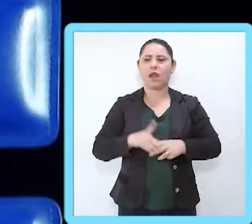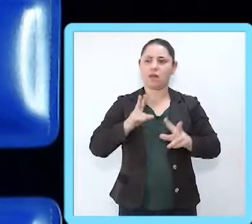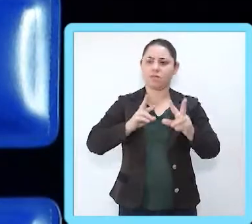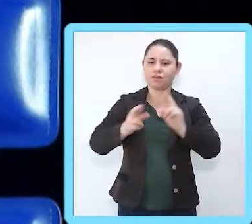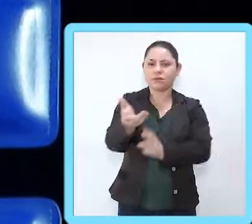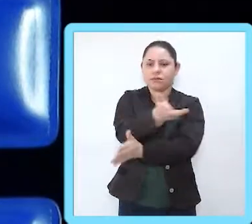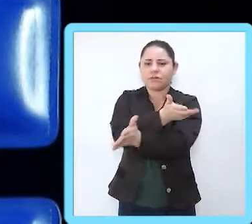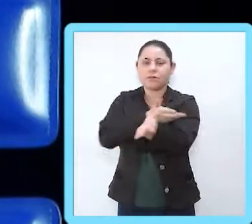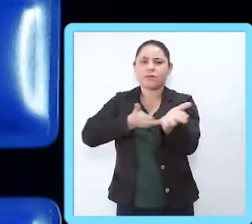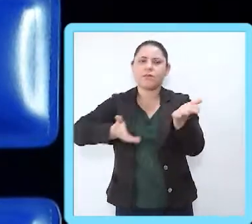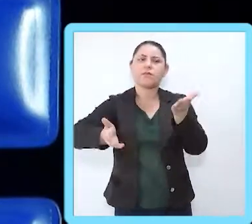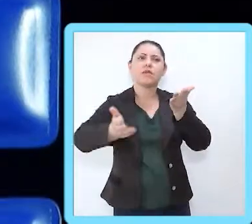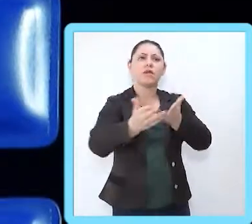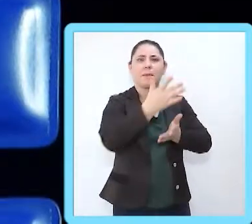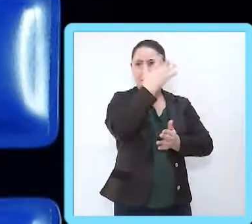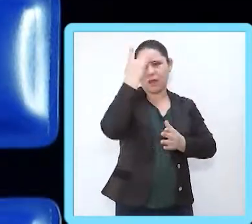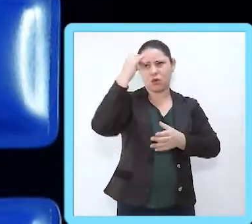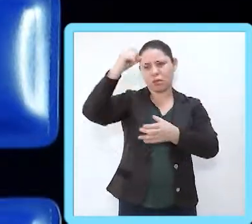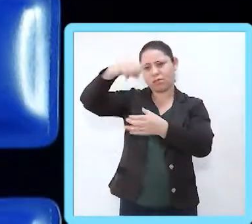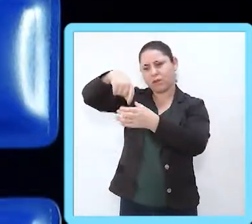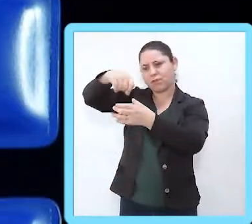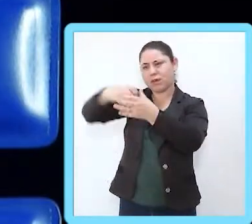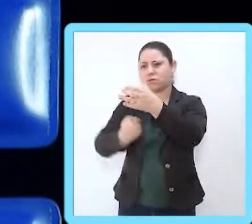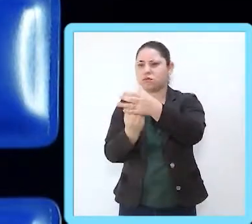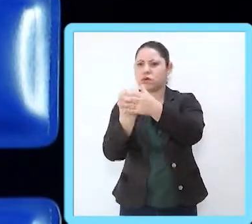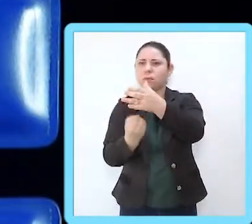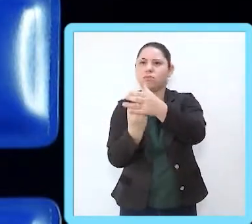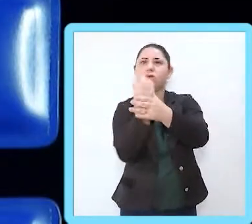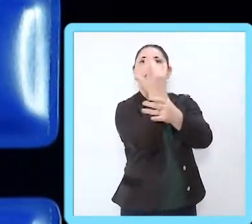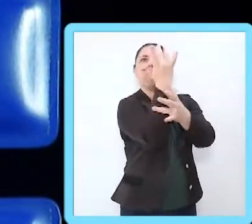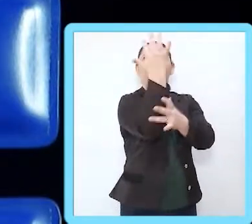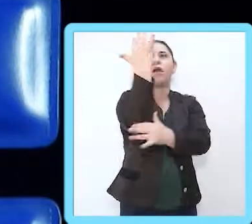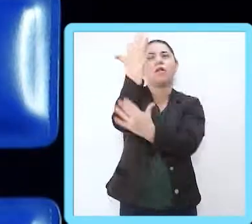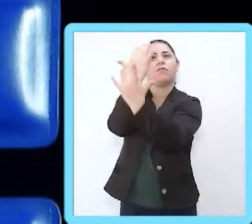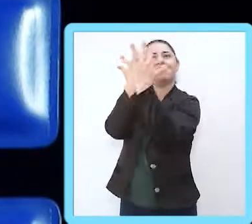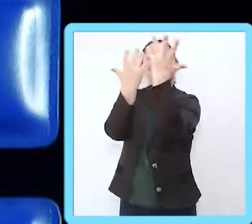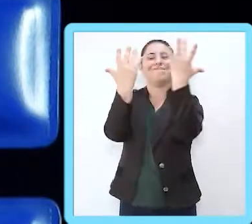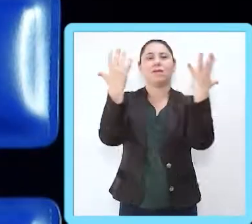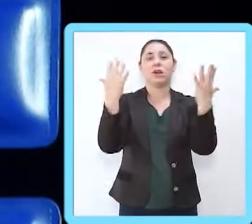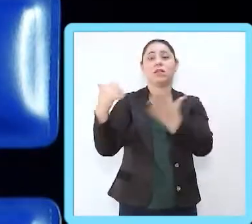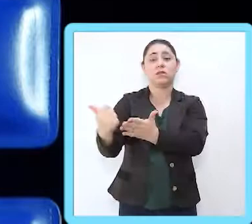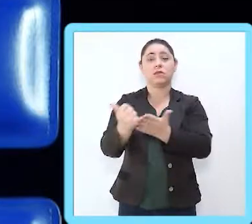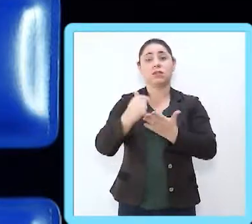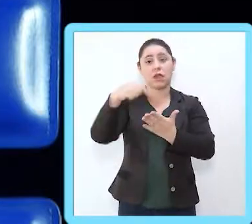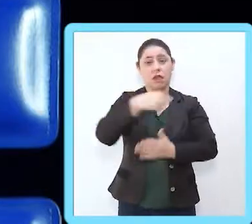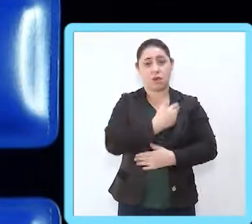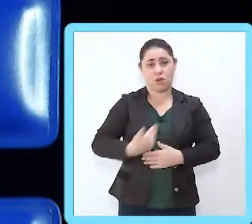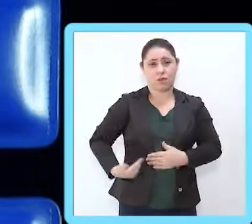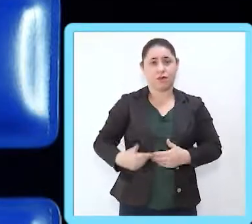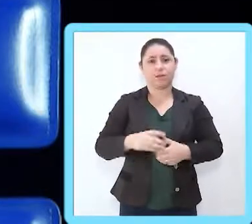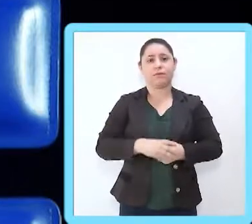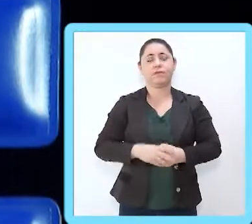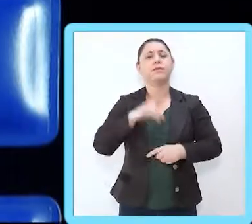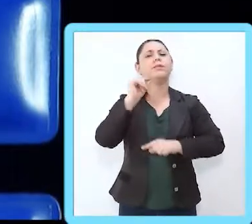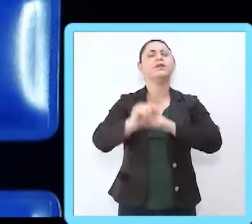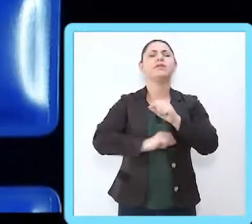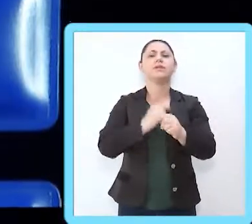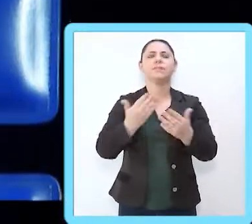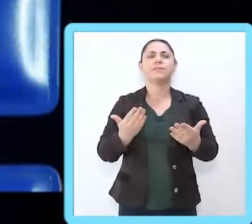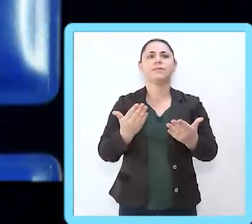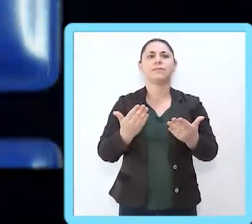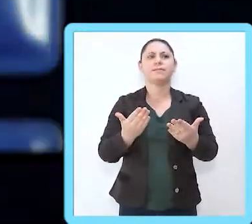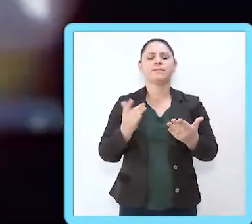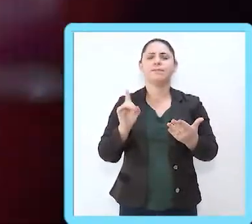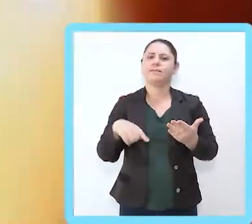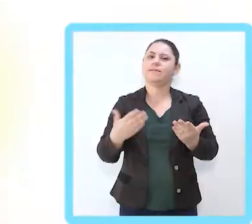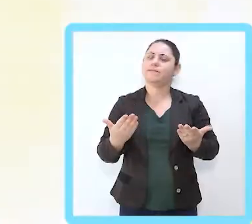relacionava bem com o pessoal de reflorestamento, a gente conseguia trazê-los até aqui ao governo, né? Para que